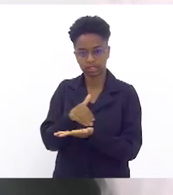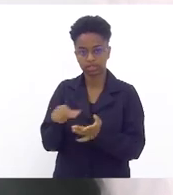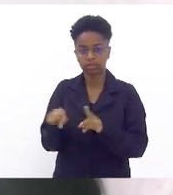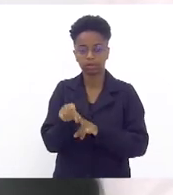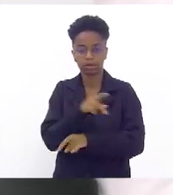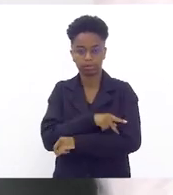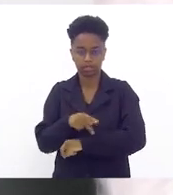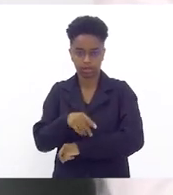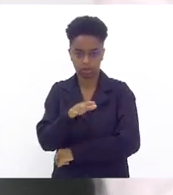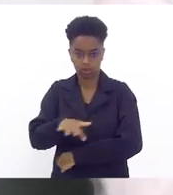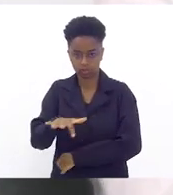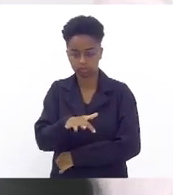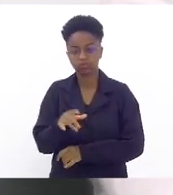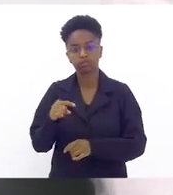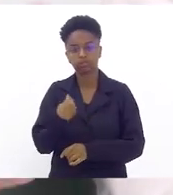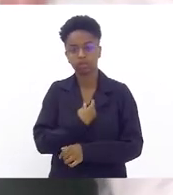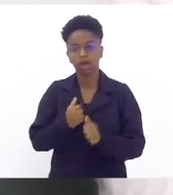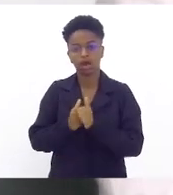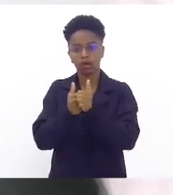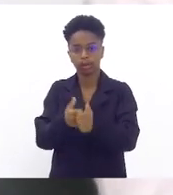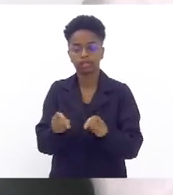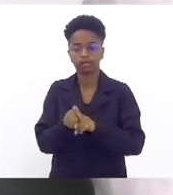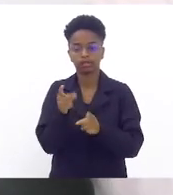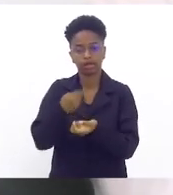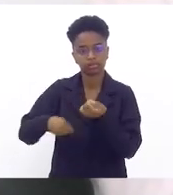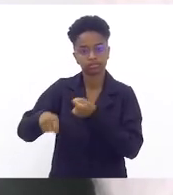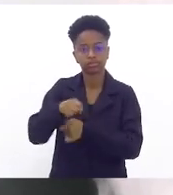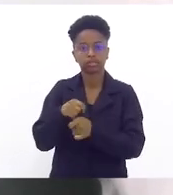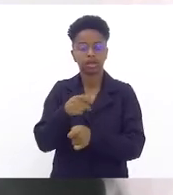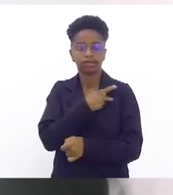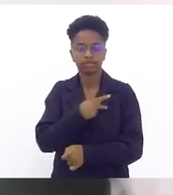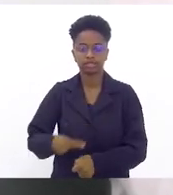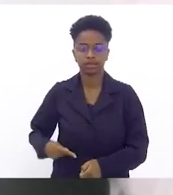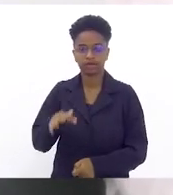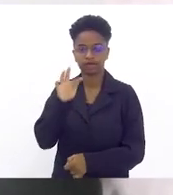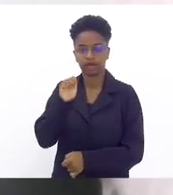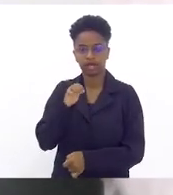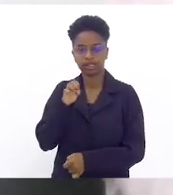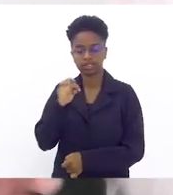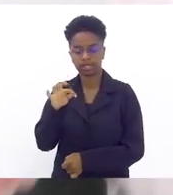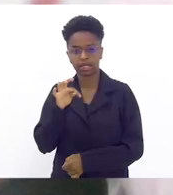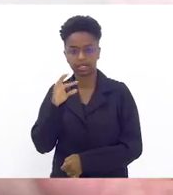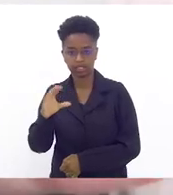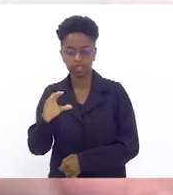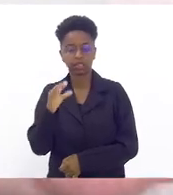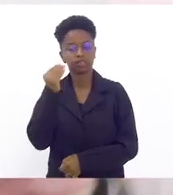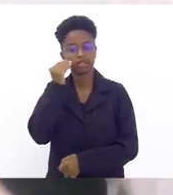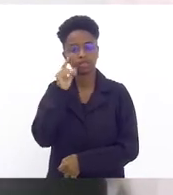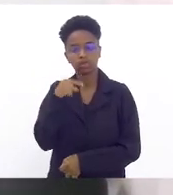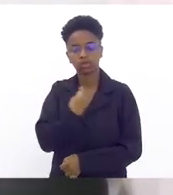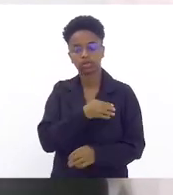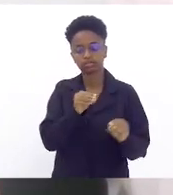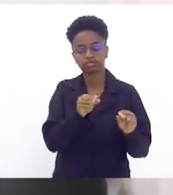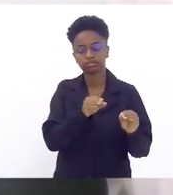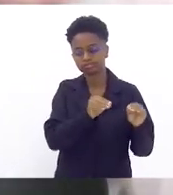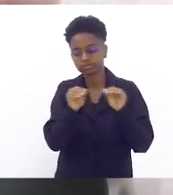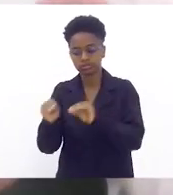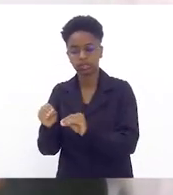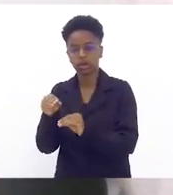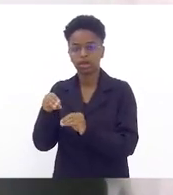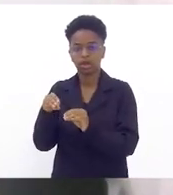o pedagógico da escola também estamos acompanhando a negociação da presidência da Faetec com as tratativas para ocuparmos o Liceu de Artes ofícios